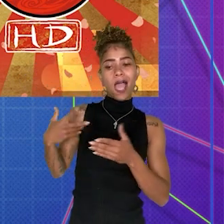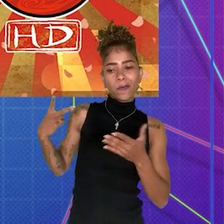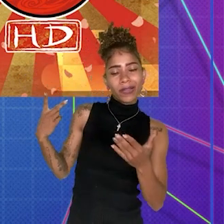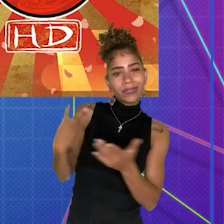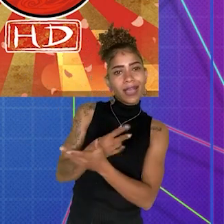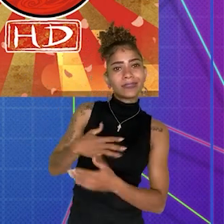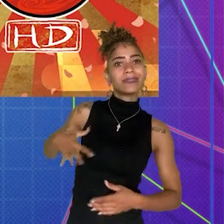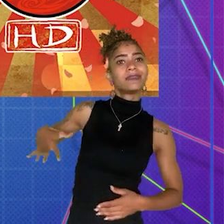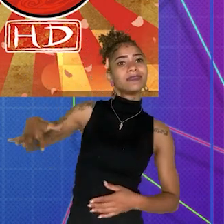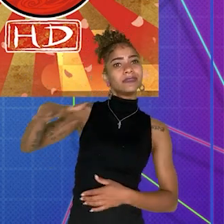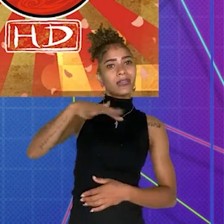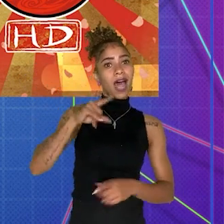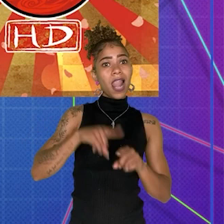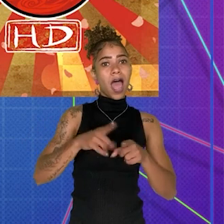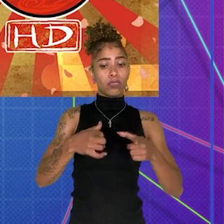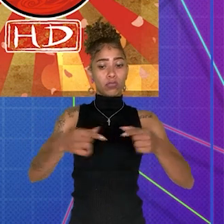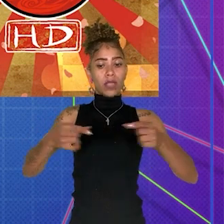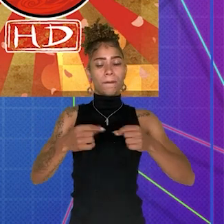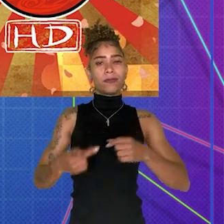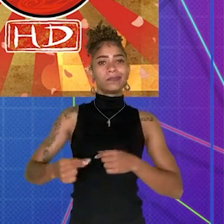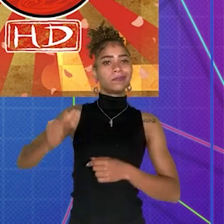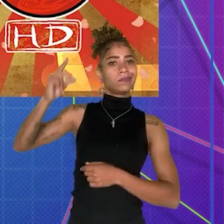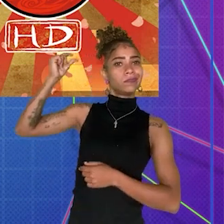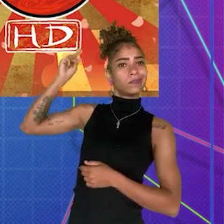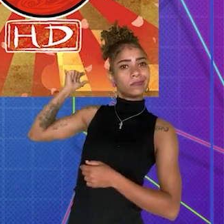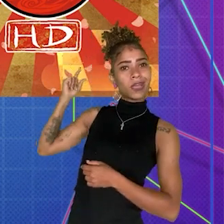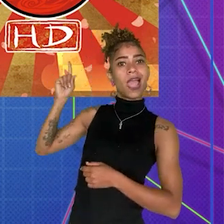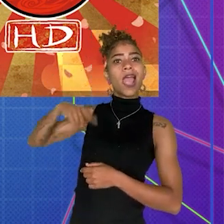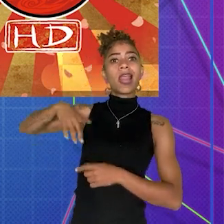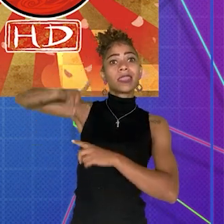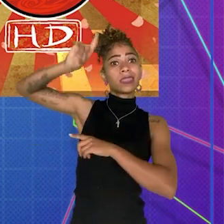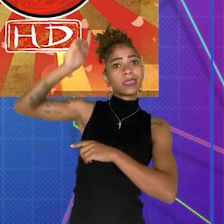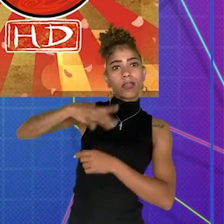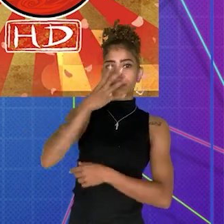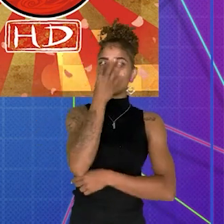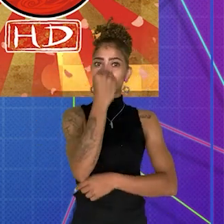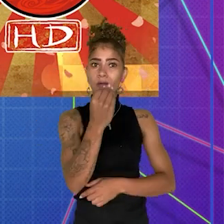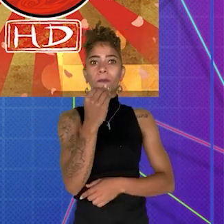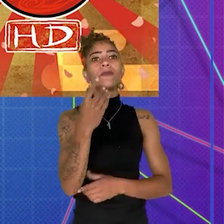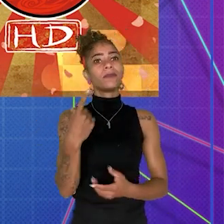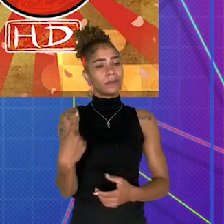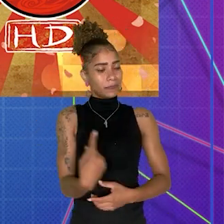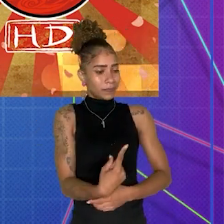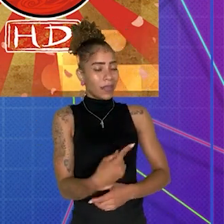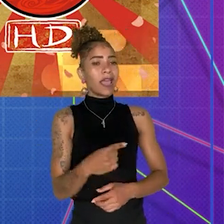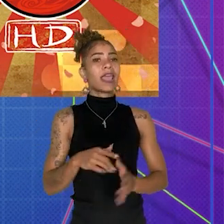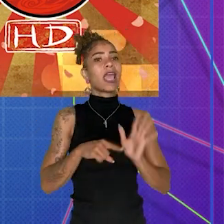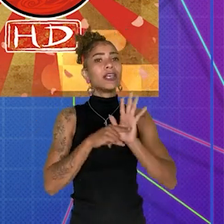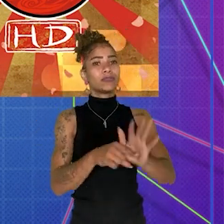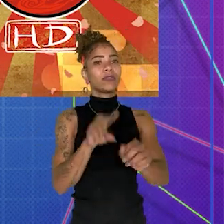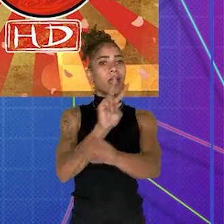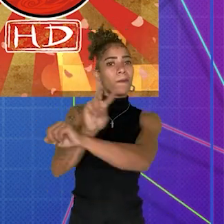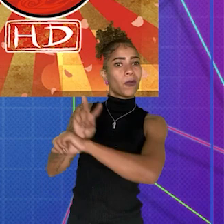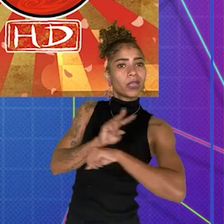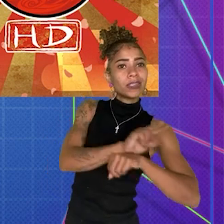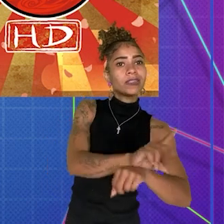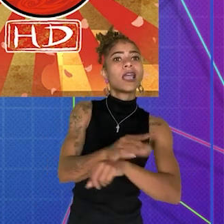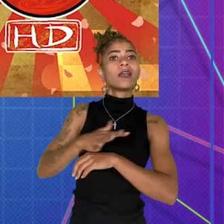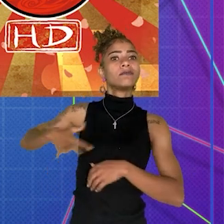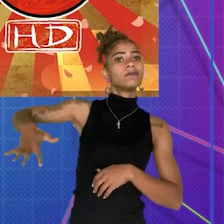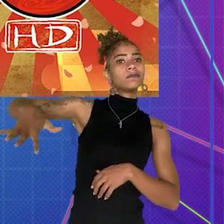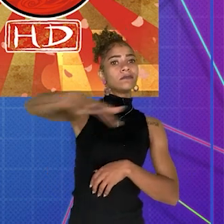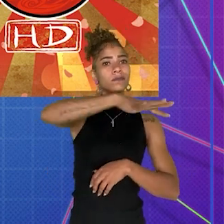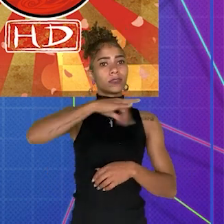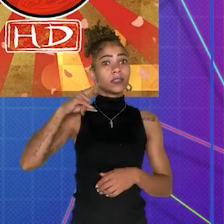se passa em uma versão mitológica do Japão antigo. O jogador controla um deus lobo chamado Amaterasu e ajuda a proteger o